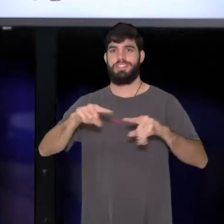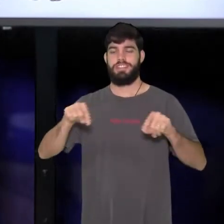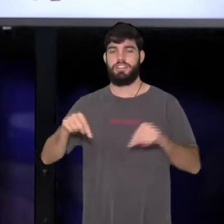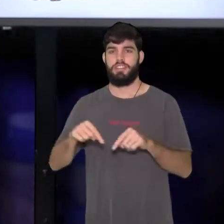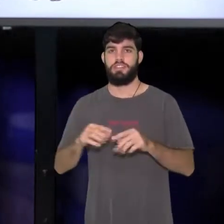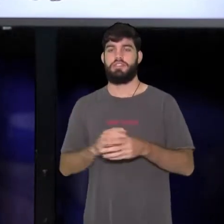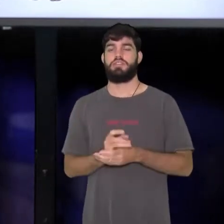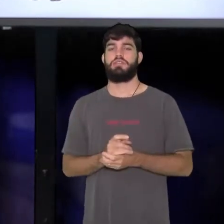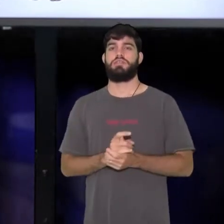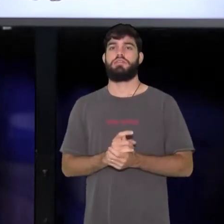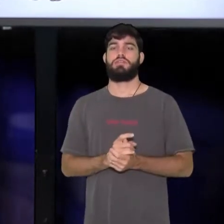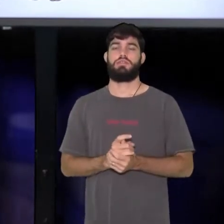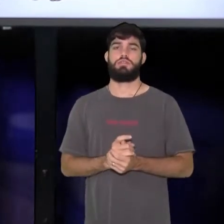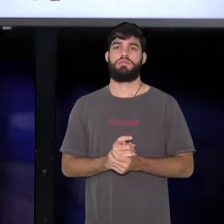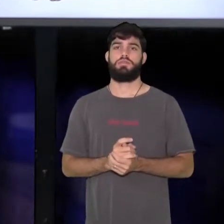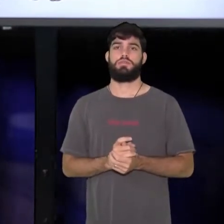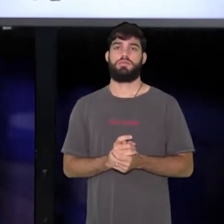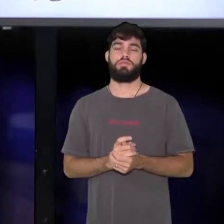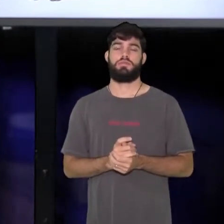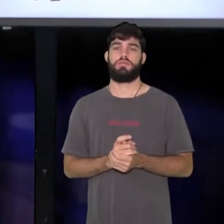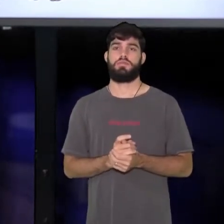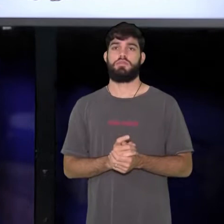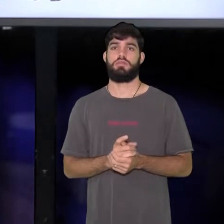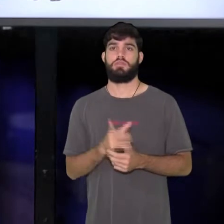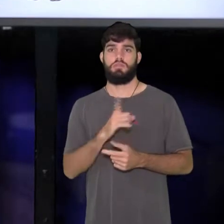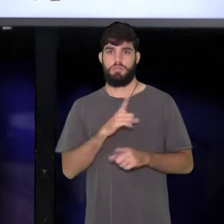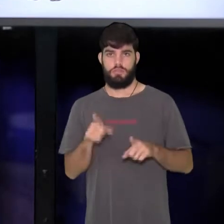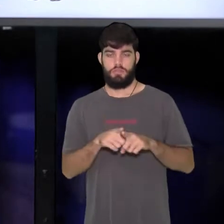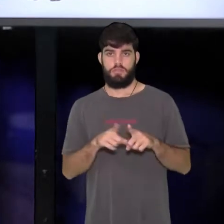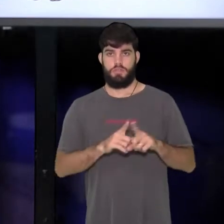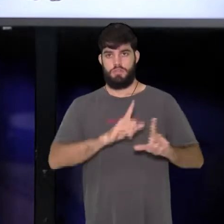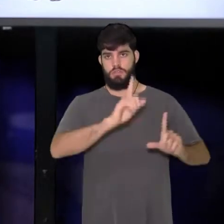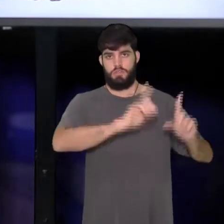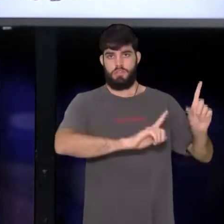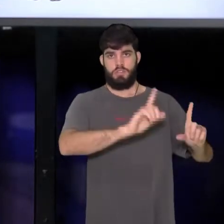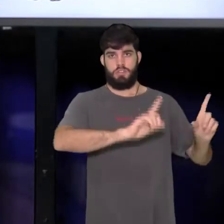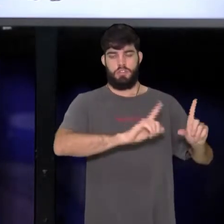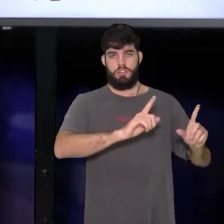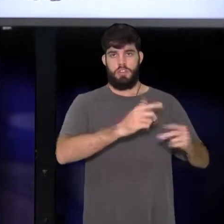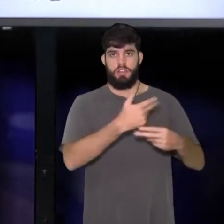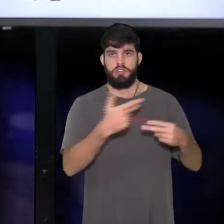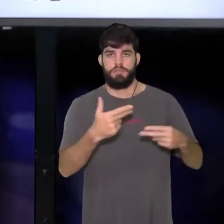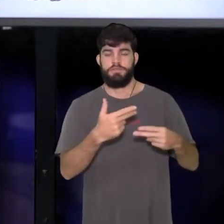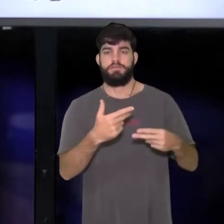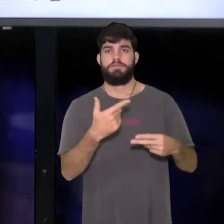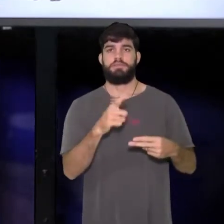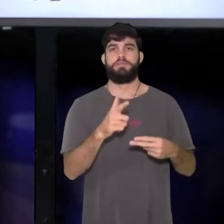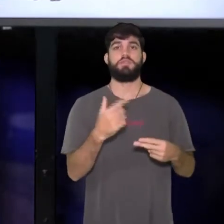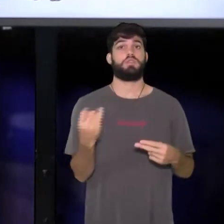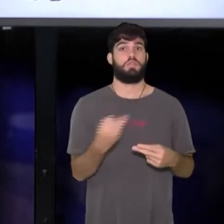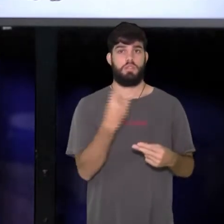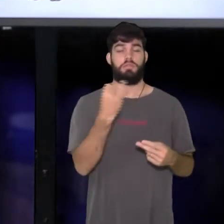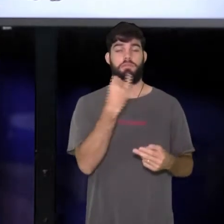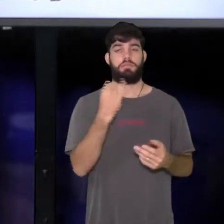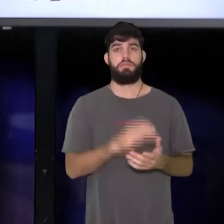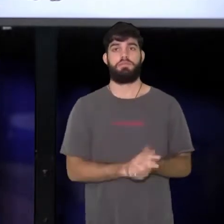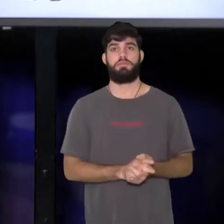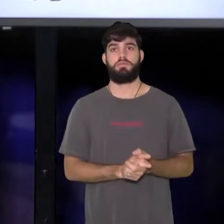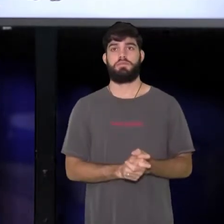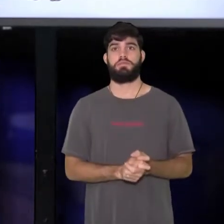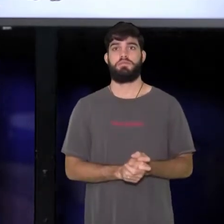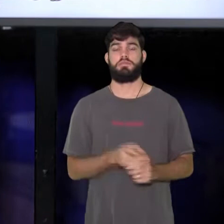que é a sala. Eu tenho aqui no canto a TV, é outro elemento-chave. Eu tenho aqui um